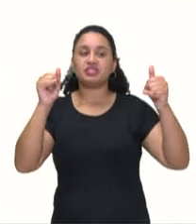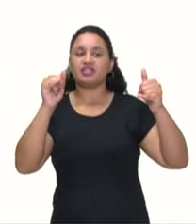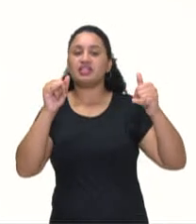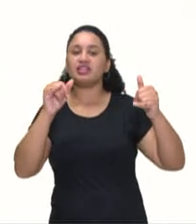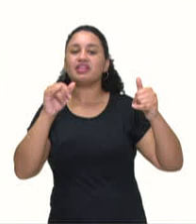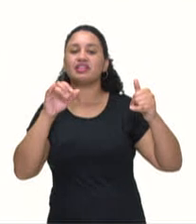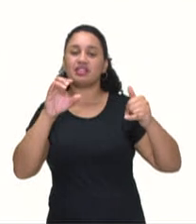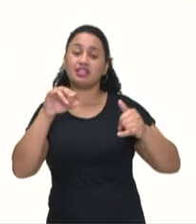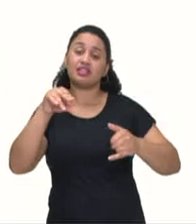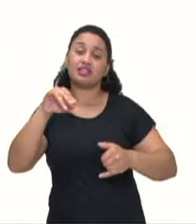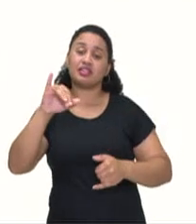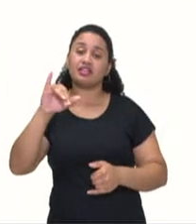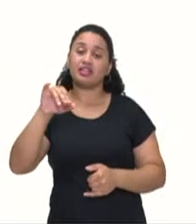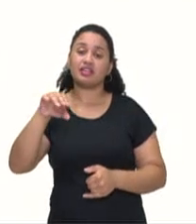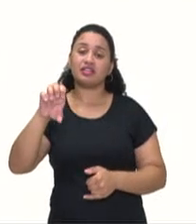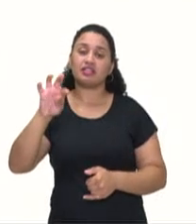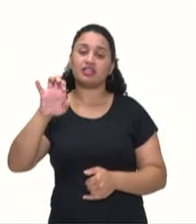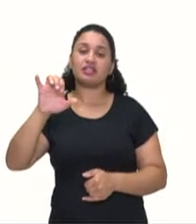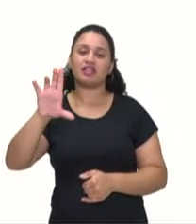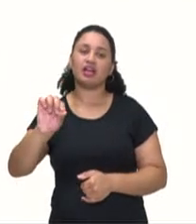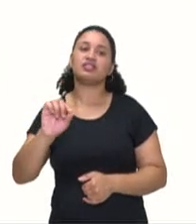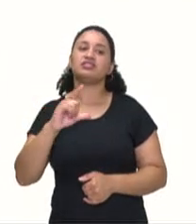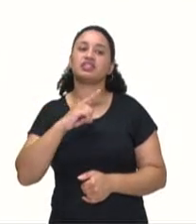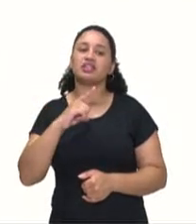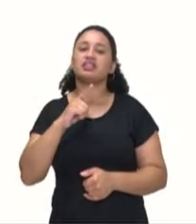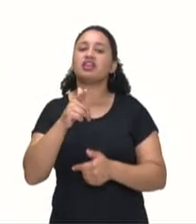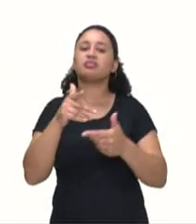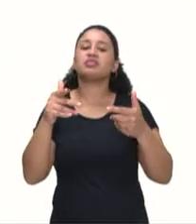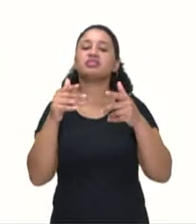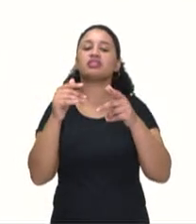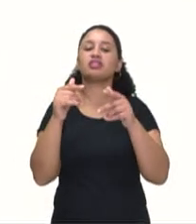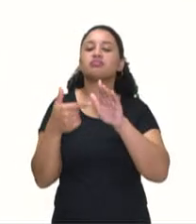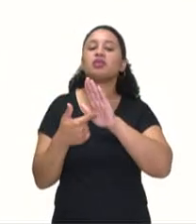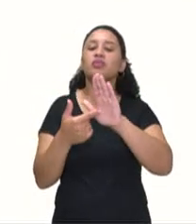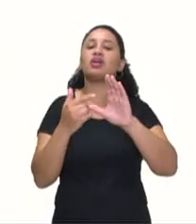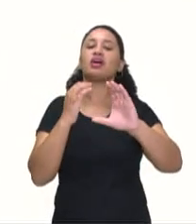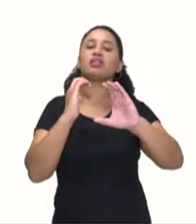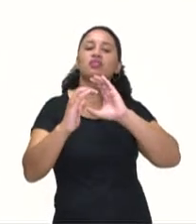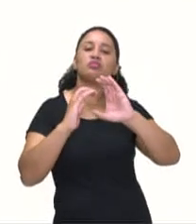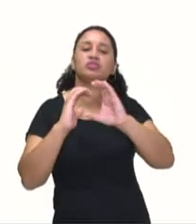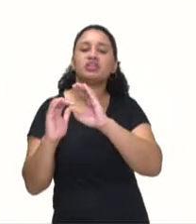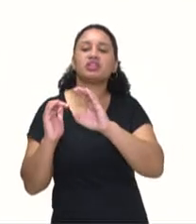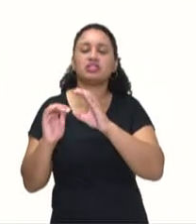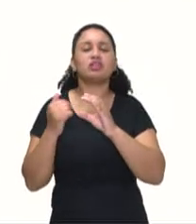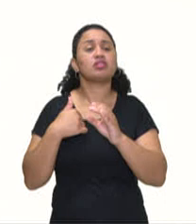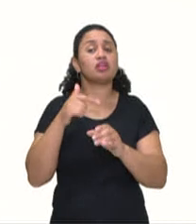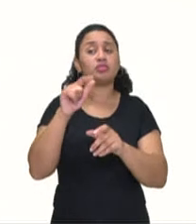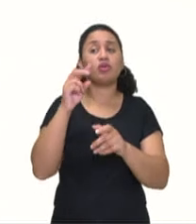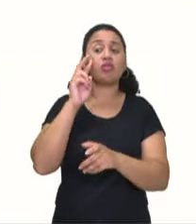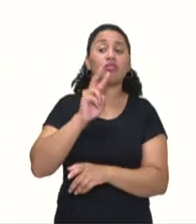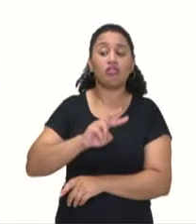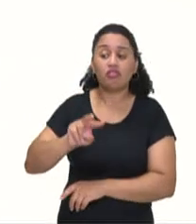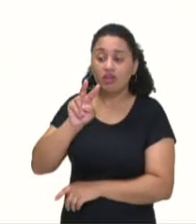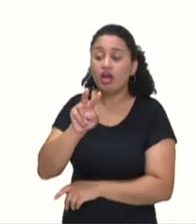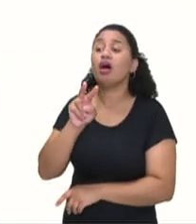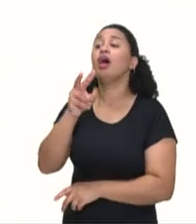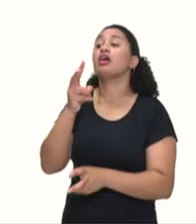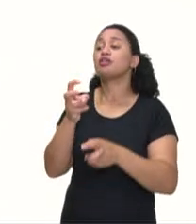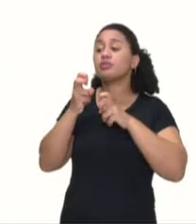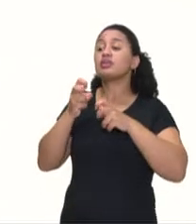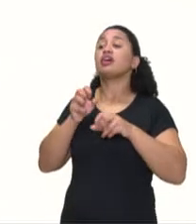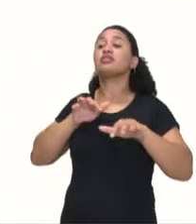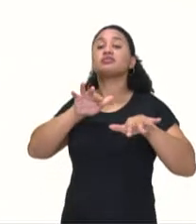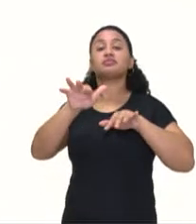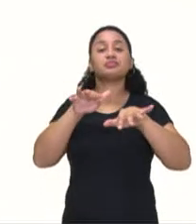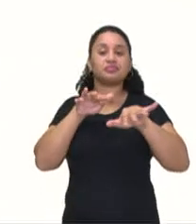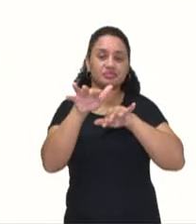Elas constituem o elemento comunicativo que ajuda no reconhecimento visual